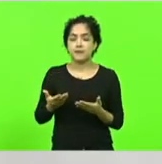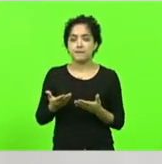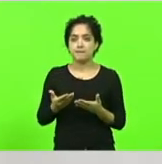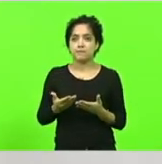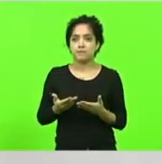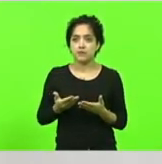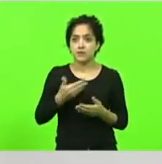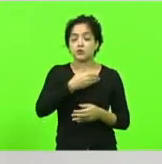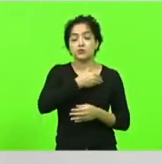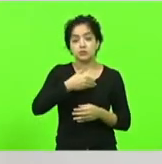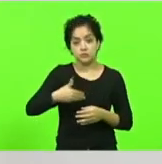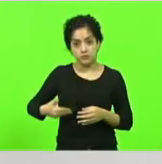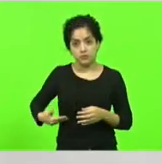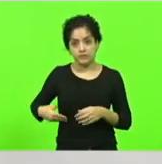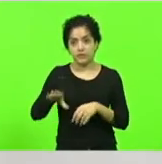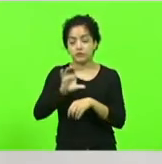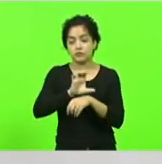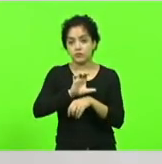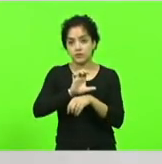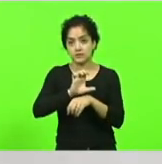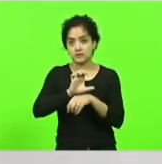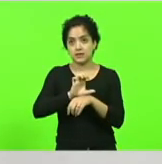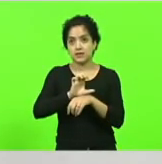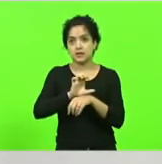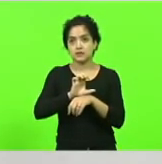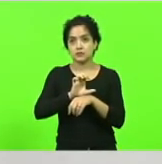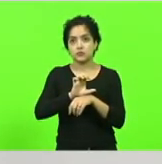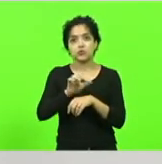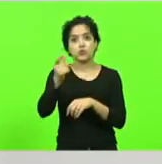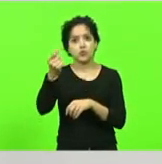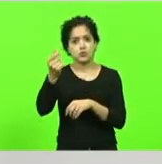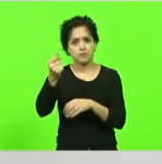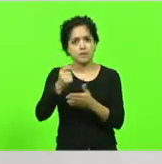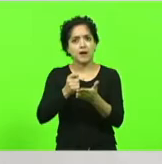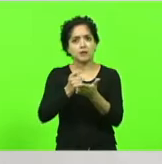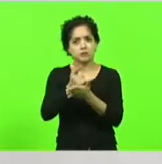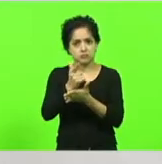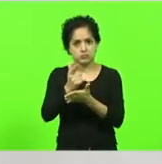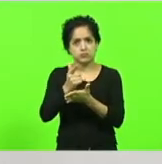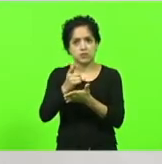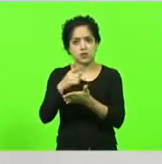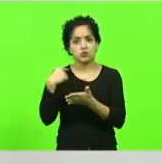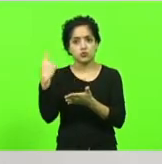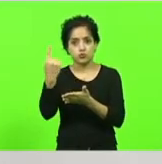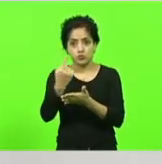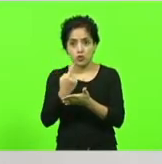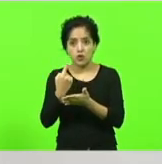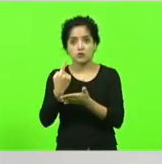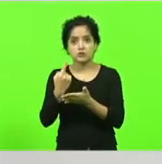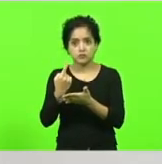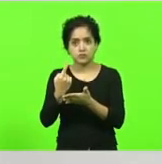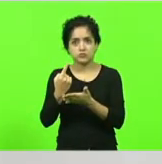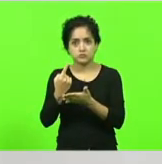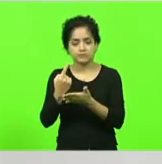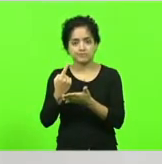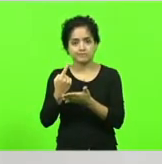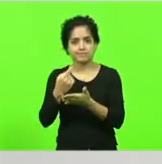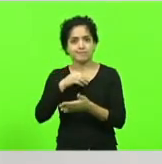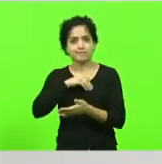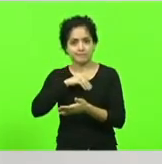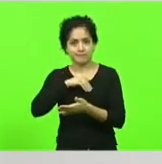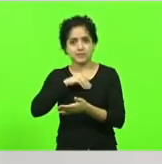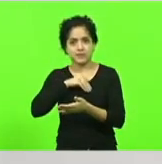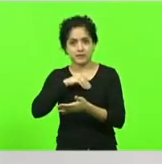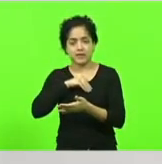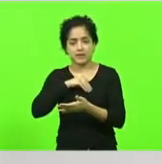Do governo do estado, subsidiado com os recursos que são colhidos dos nossos bolsinhos, tá? Da nossa carteira lá dentro.